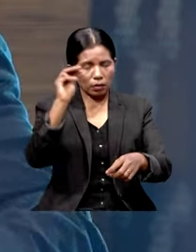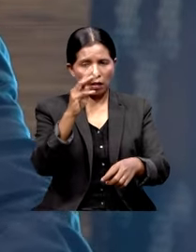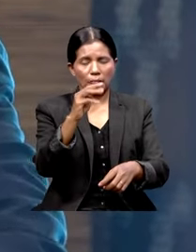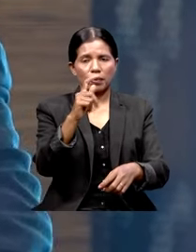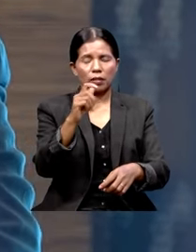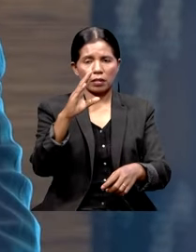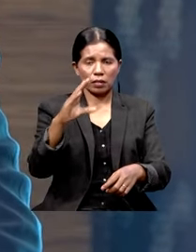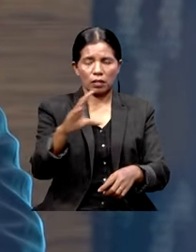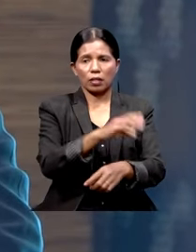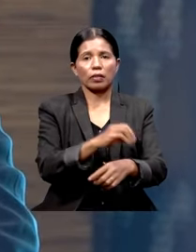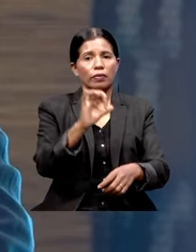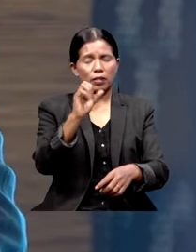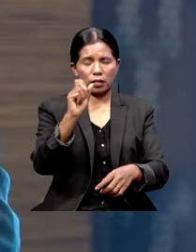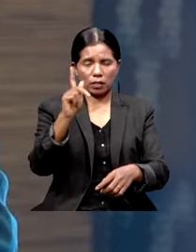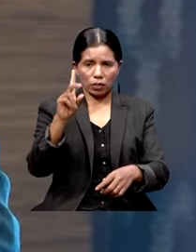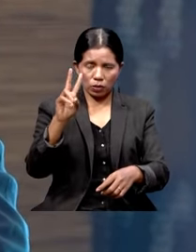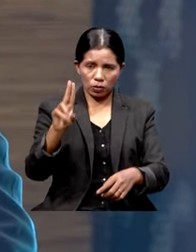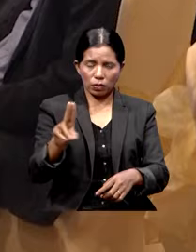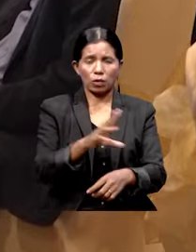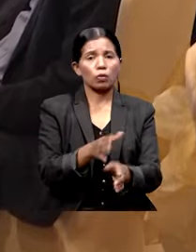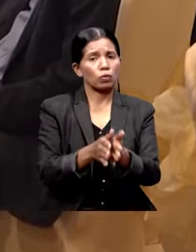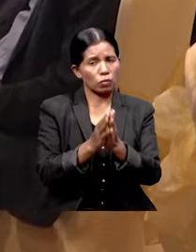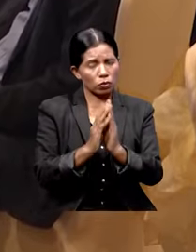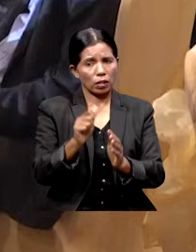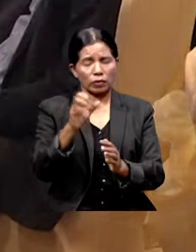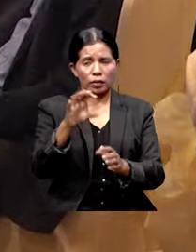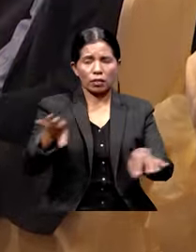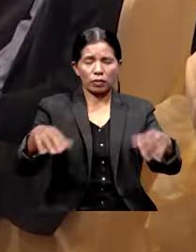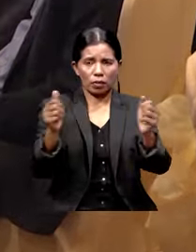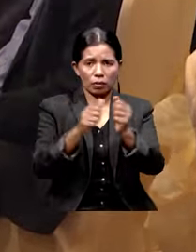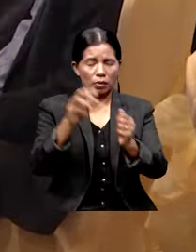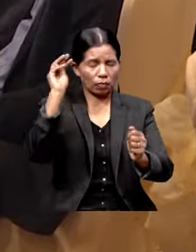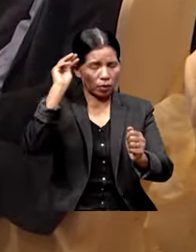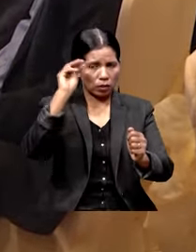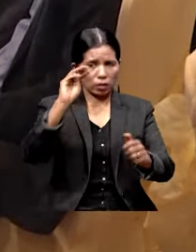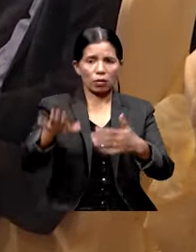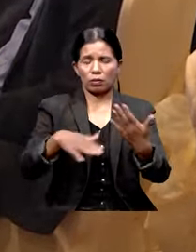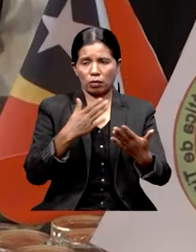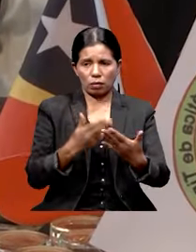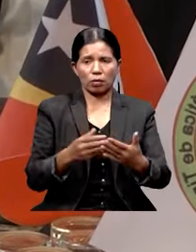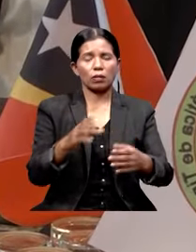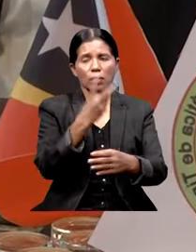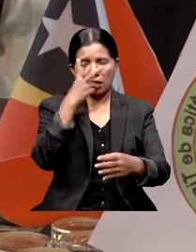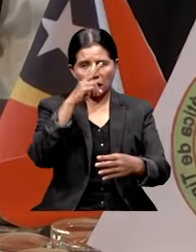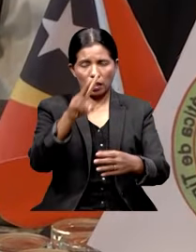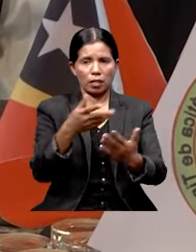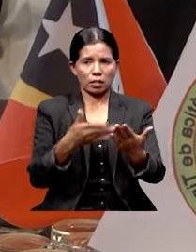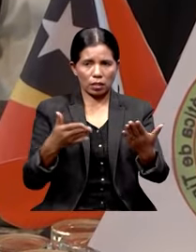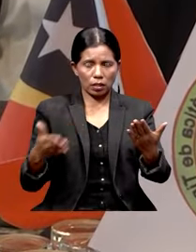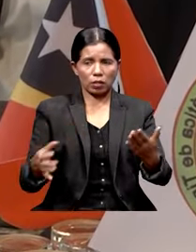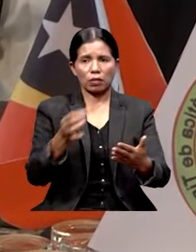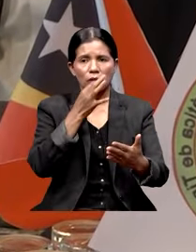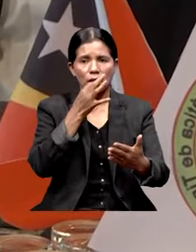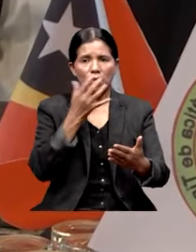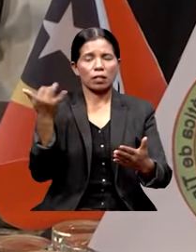no ambiente, Francisco Calboarilai, o seu IFAESA do serviço a muito com o ministério relevante sira, onde controla produto no Aihan sira